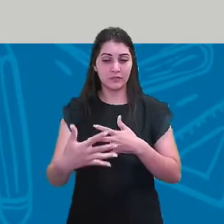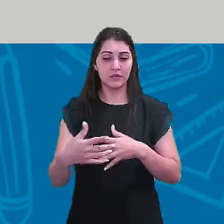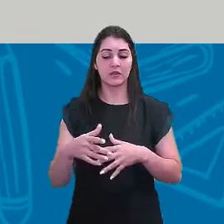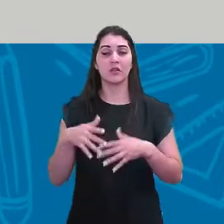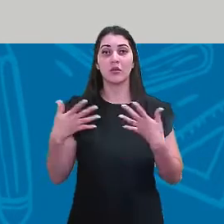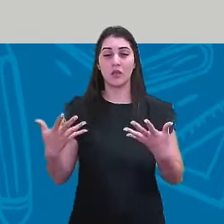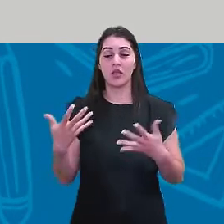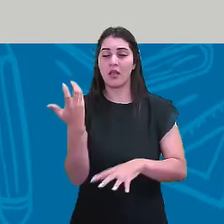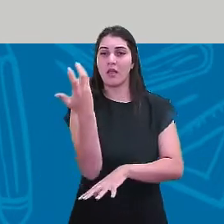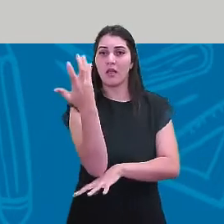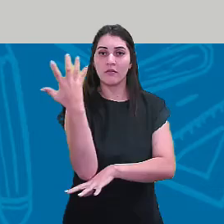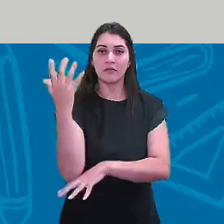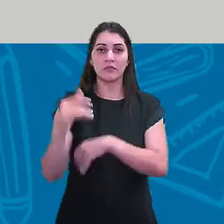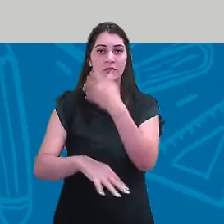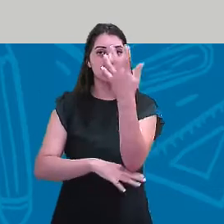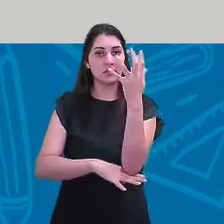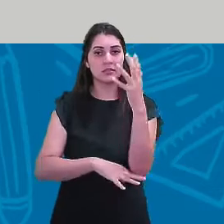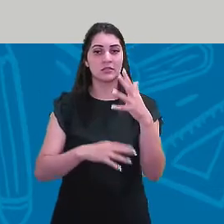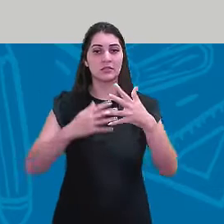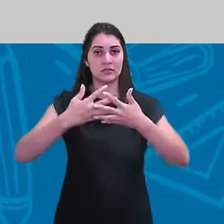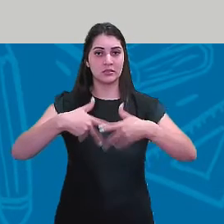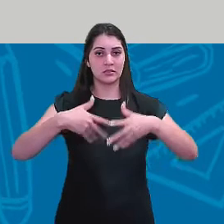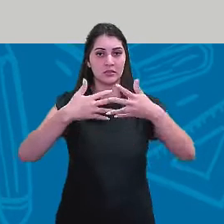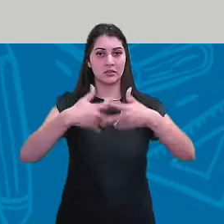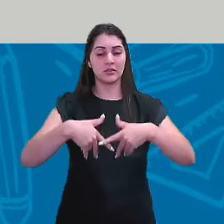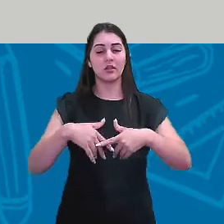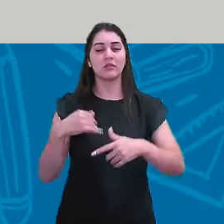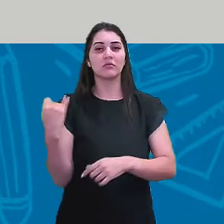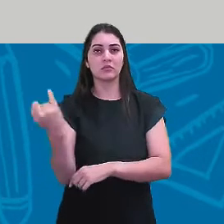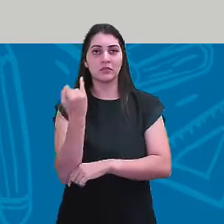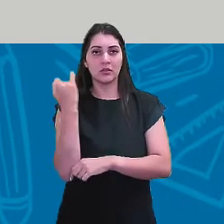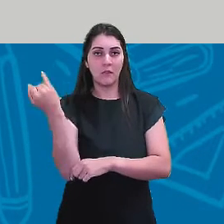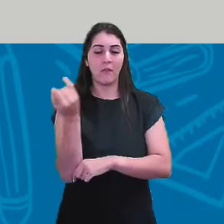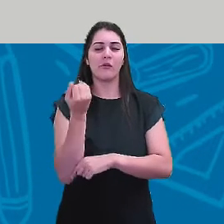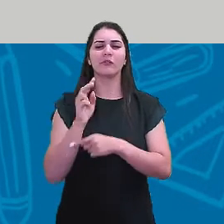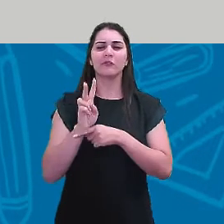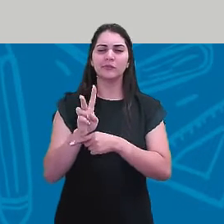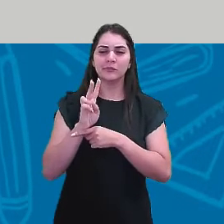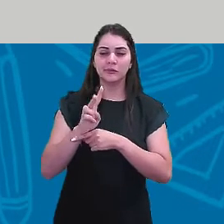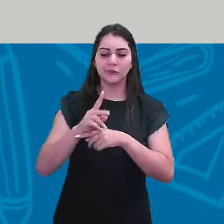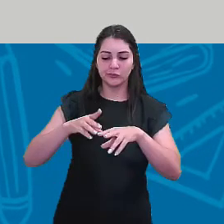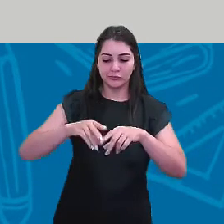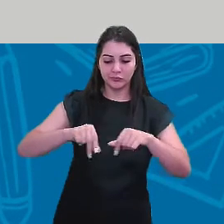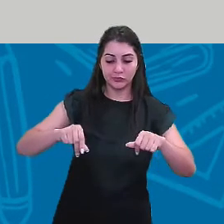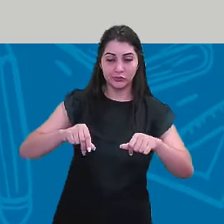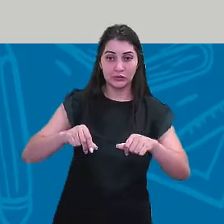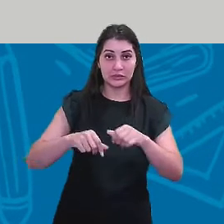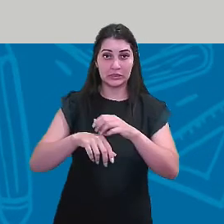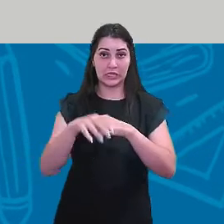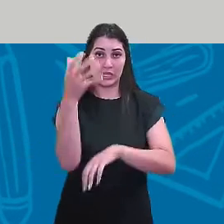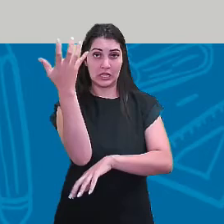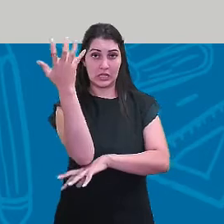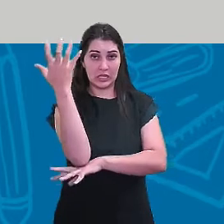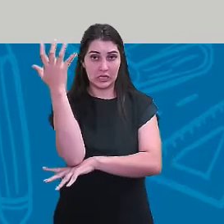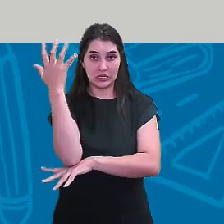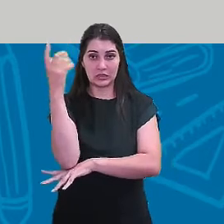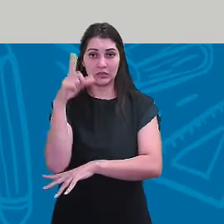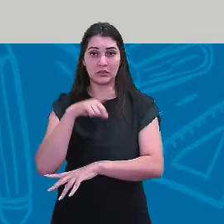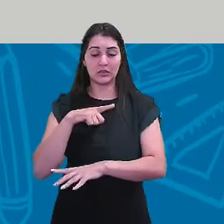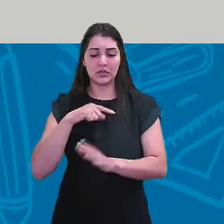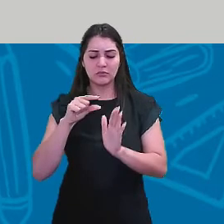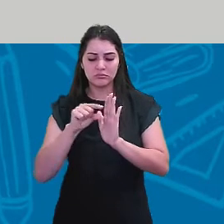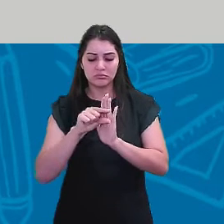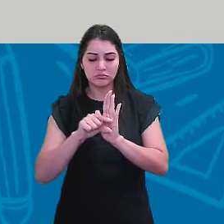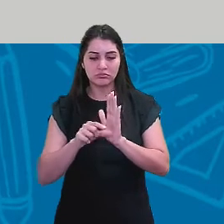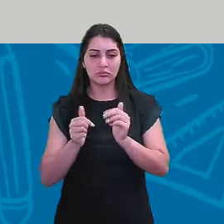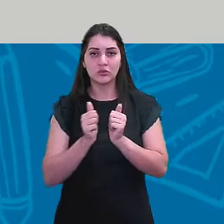vegetação natural é um importante fator de proteção dos solos. Suas raízes mantêm as partículas